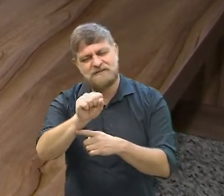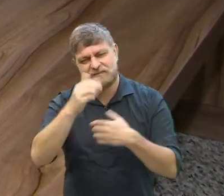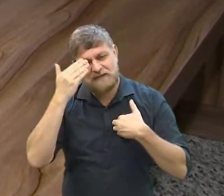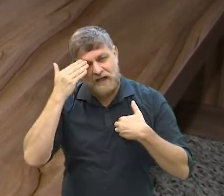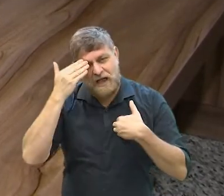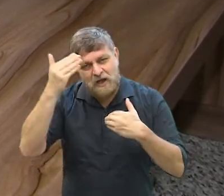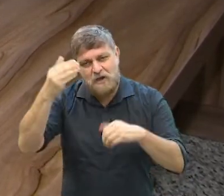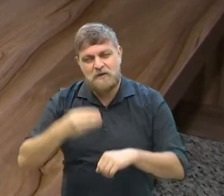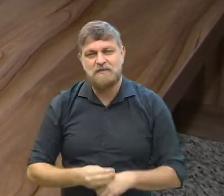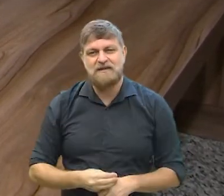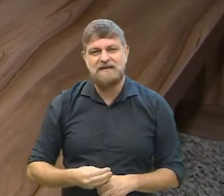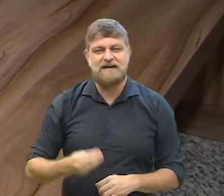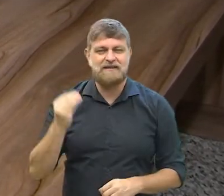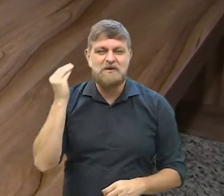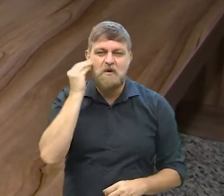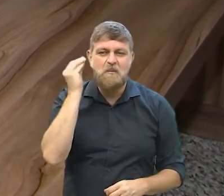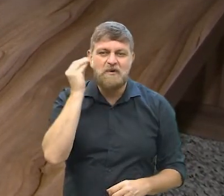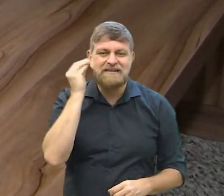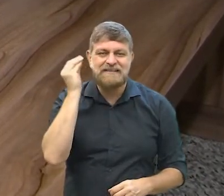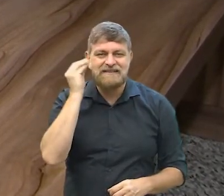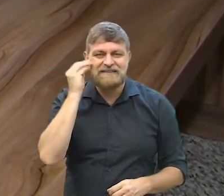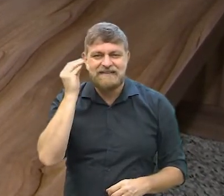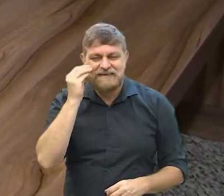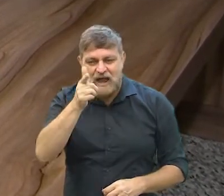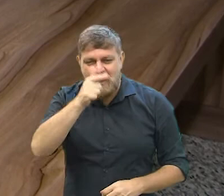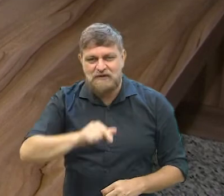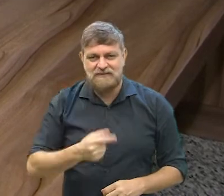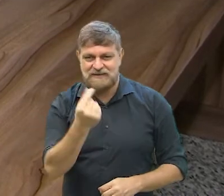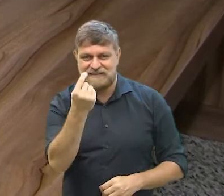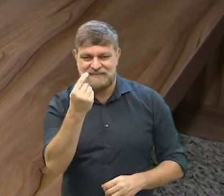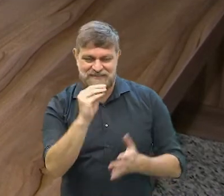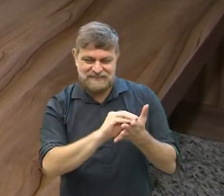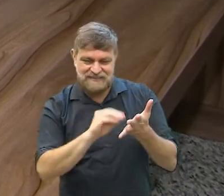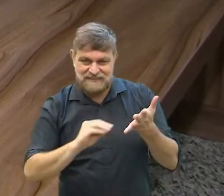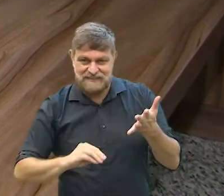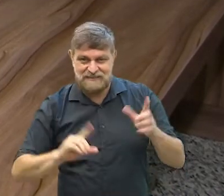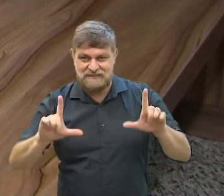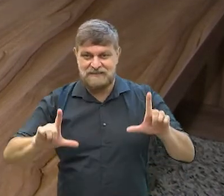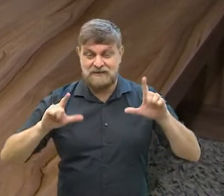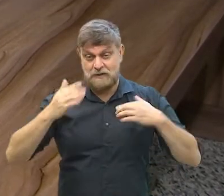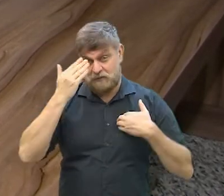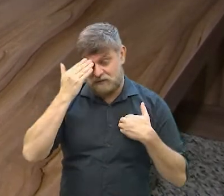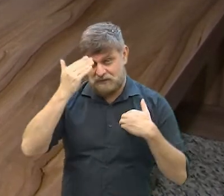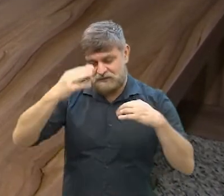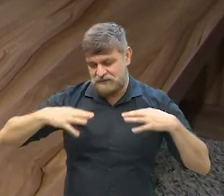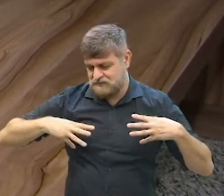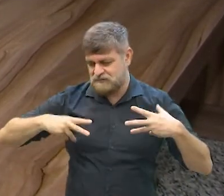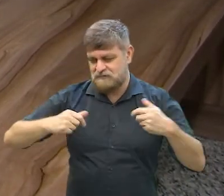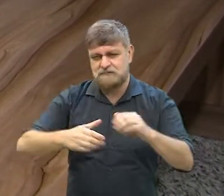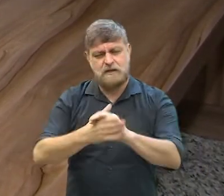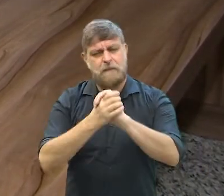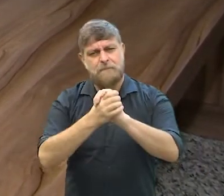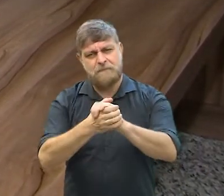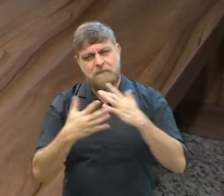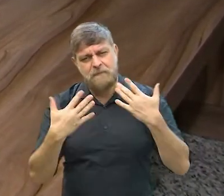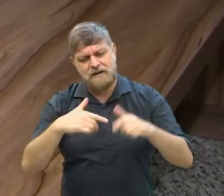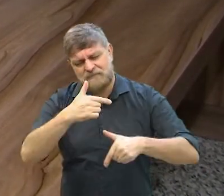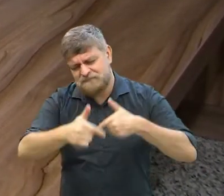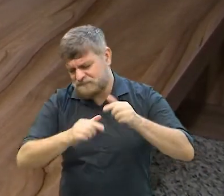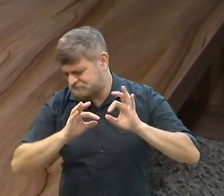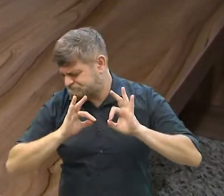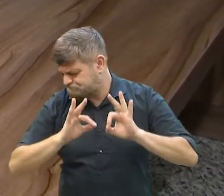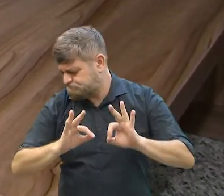essa oportunidade, mais uma vez aqui na Ponta do Lápis. Eu que agradeço, Rubens, a vocês todos e parabéns pelo trabalho de